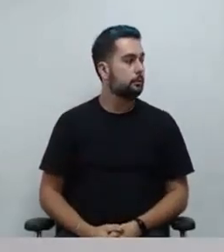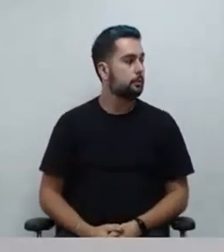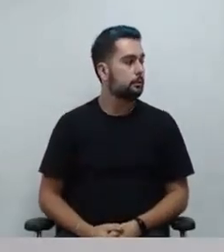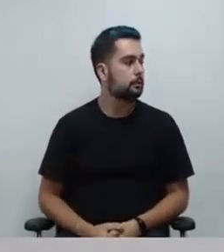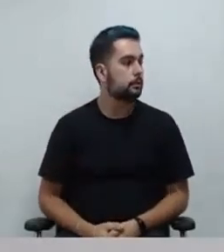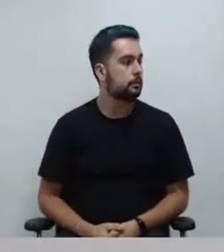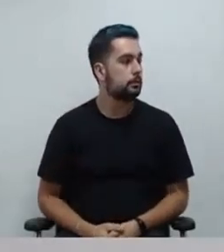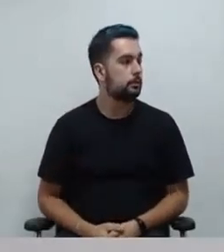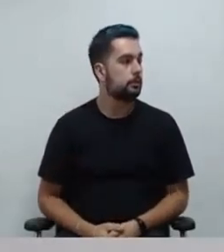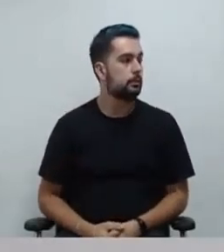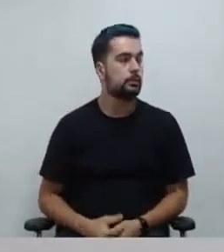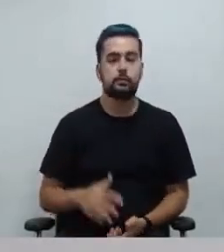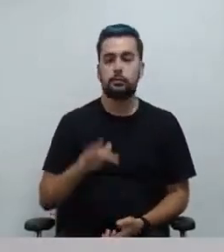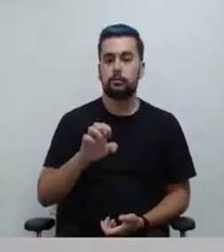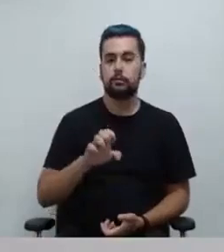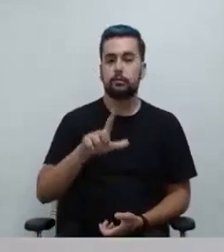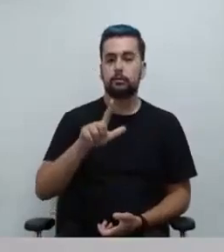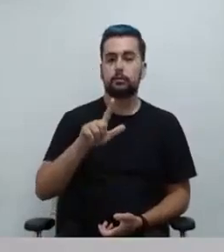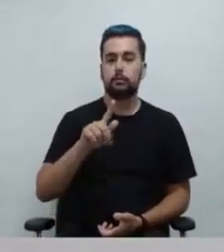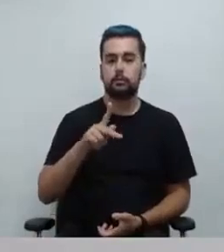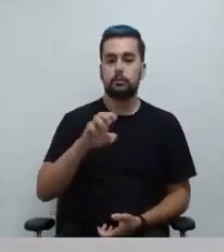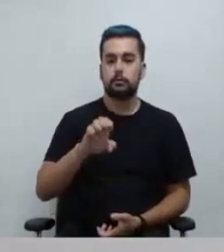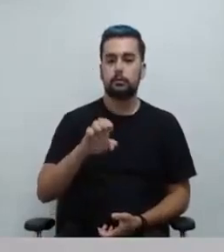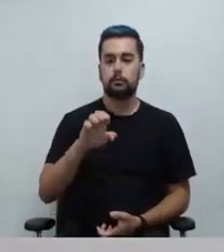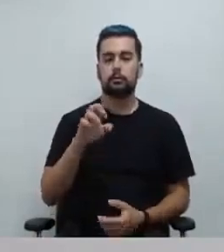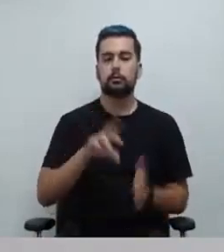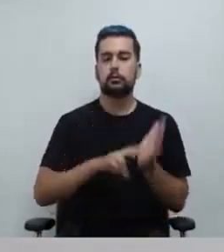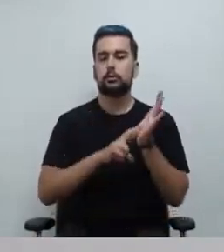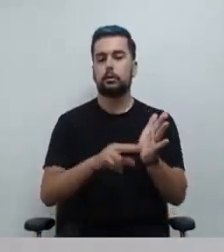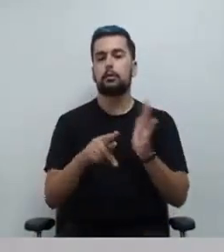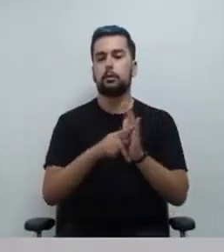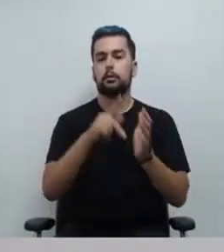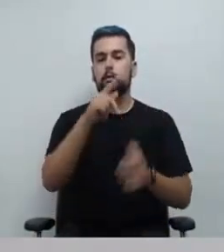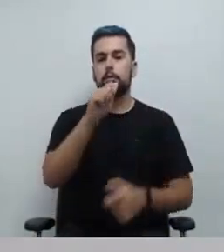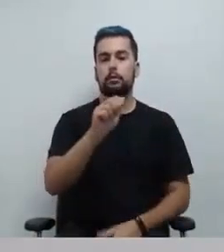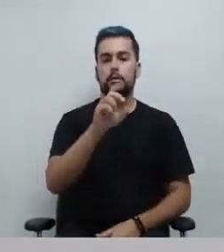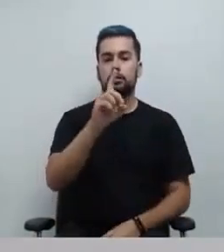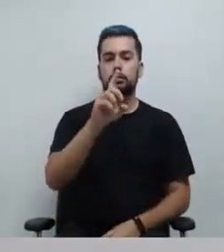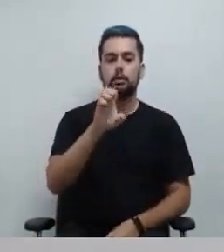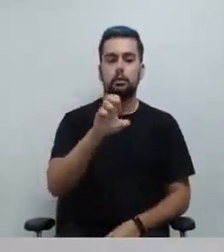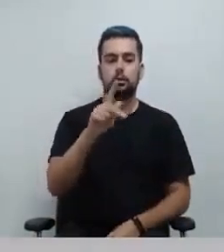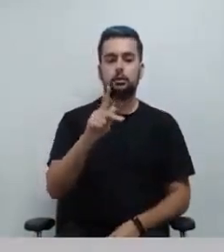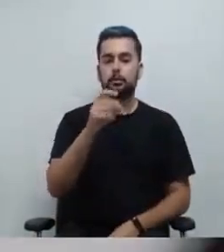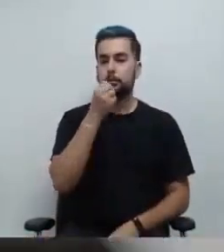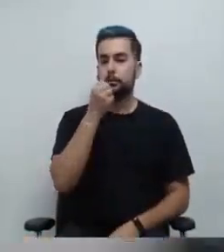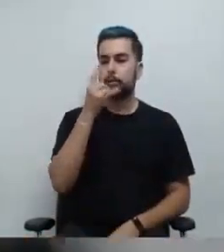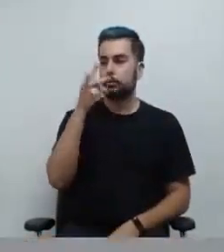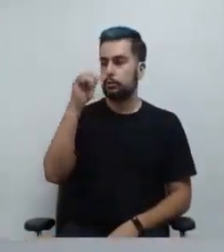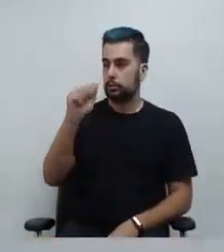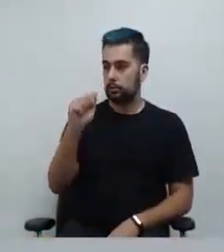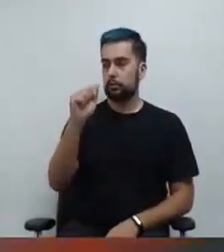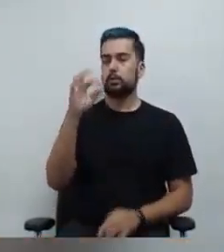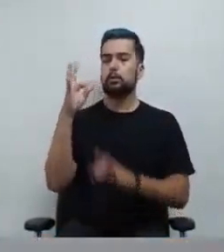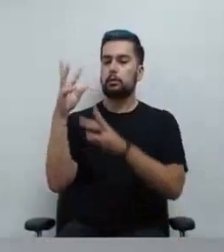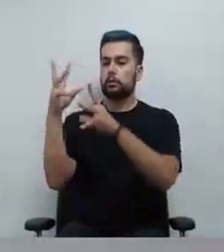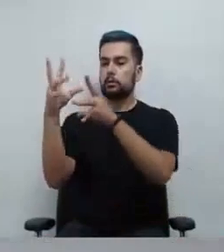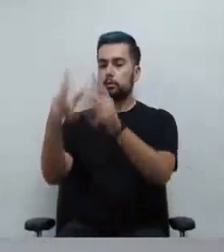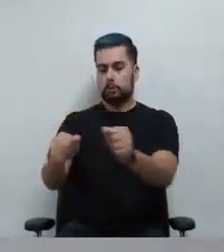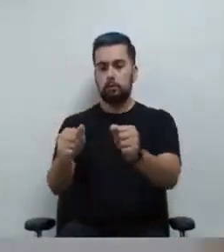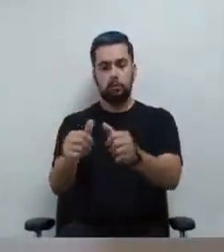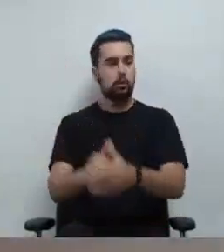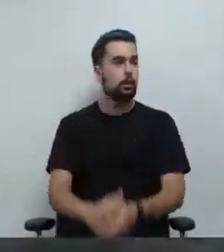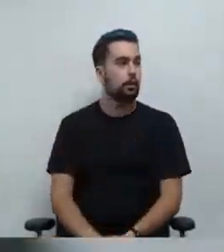Luiz Felipe Rufino, presidente da PADEP, bom dia, bem-vindo com a palavra. Bom dia a todas e